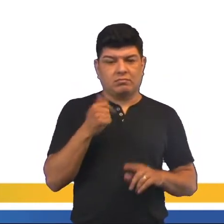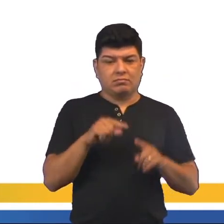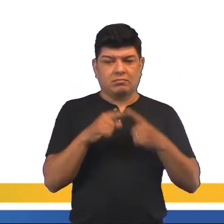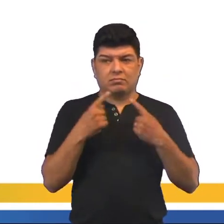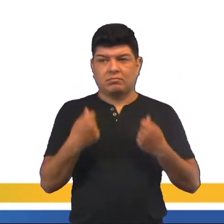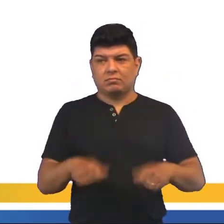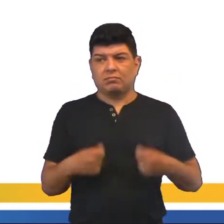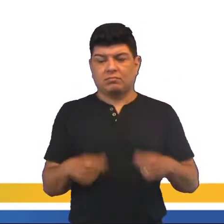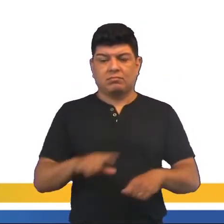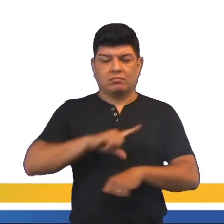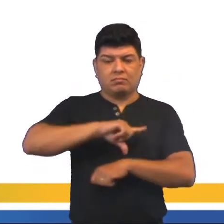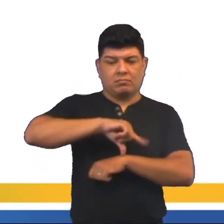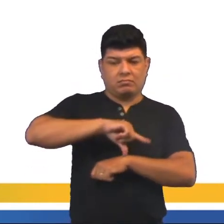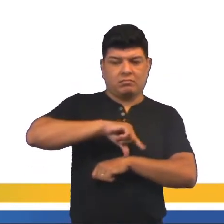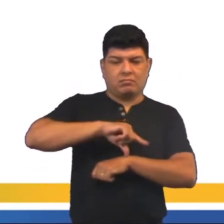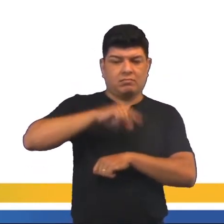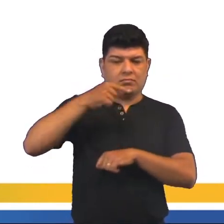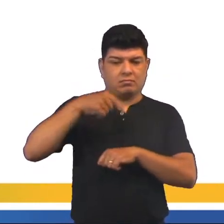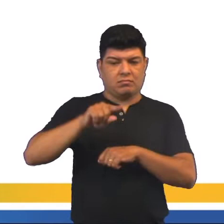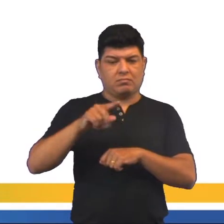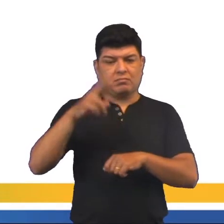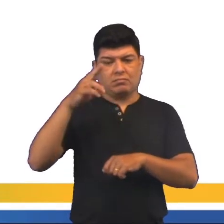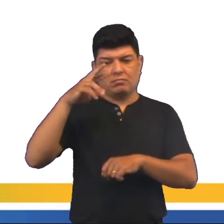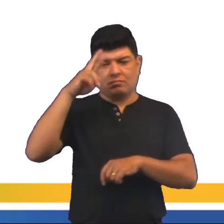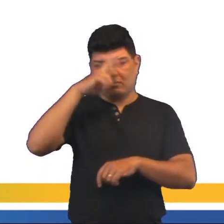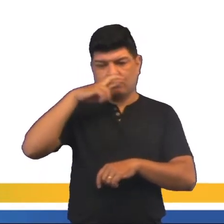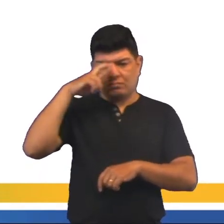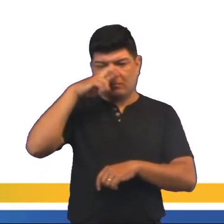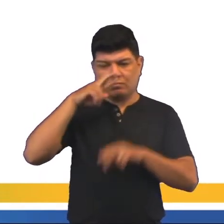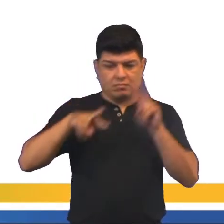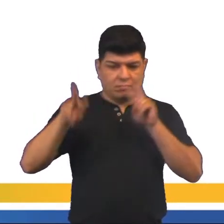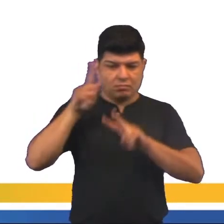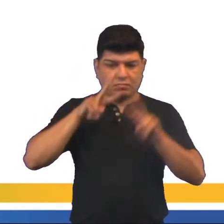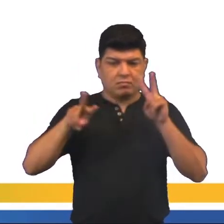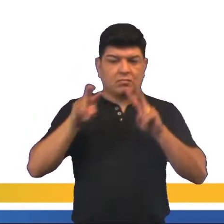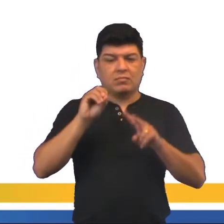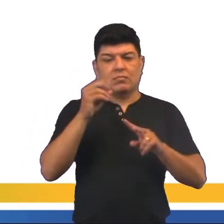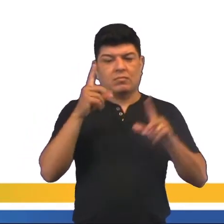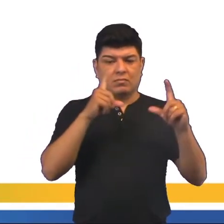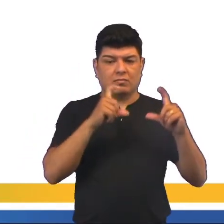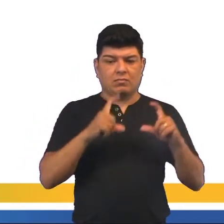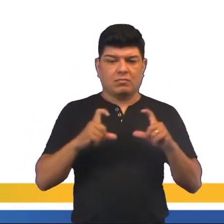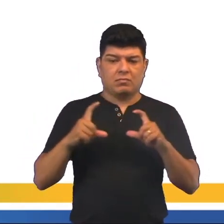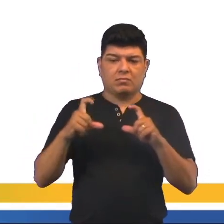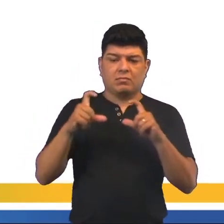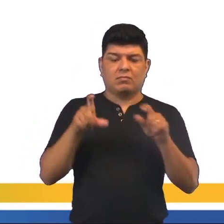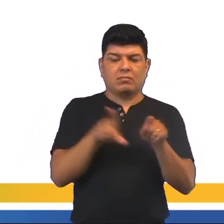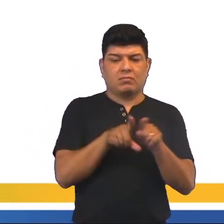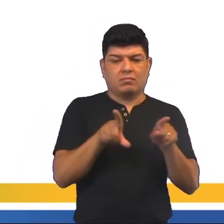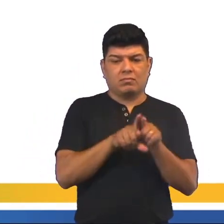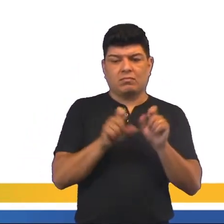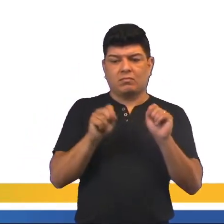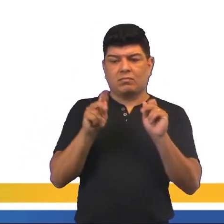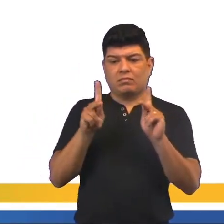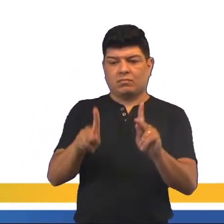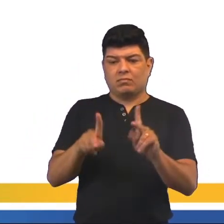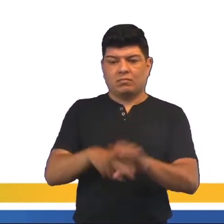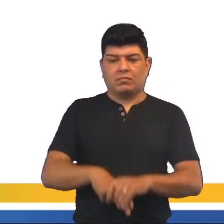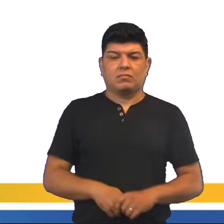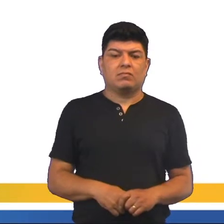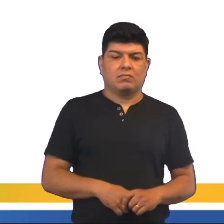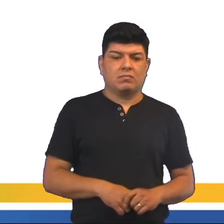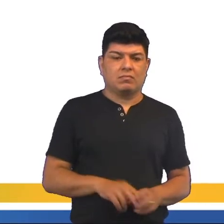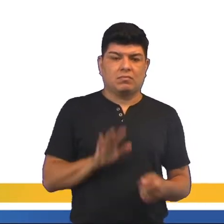claro, depende do horário que você está fazendo essa visualização. Ou então tirar uma foto, ok?